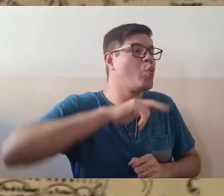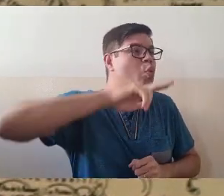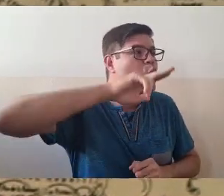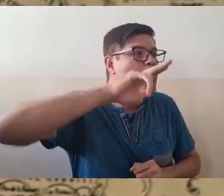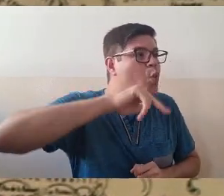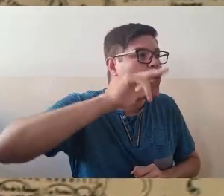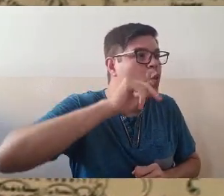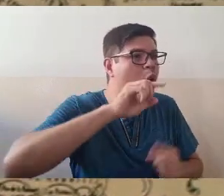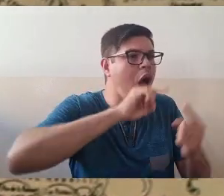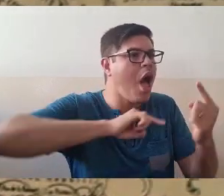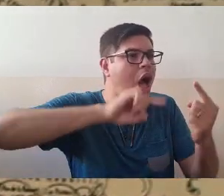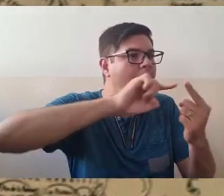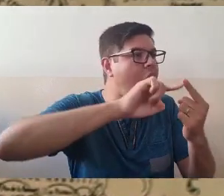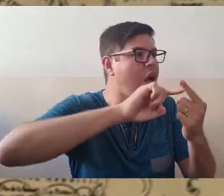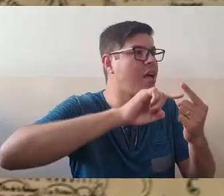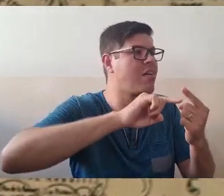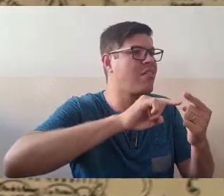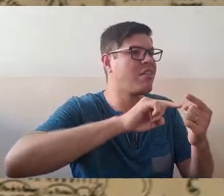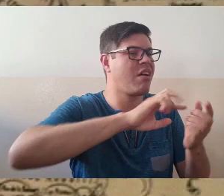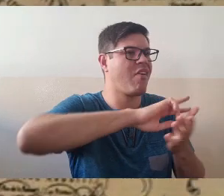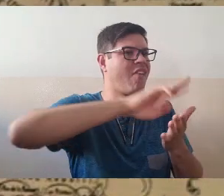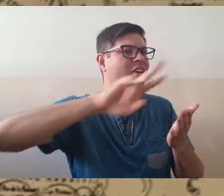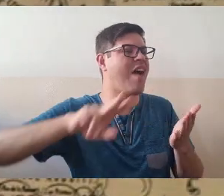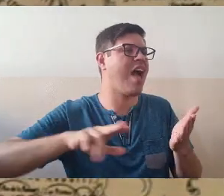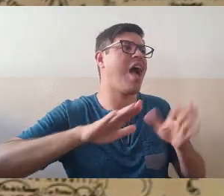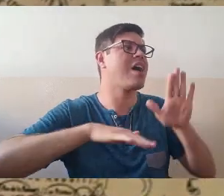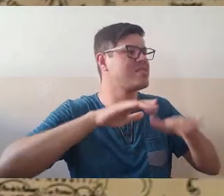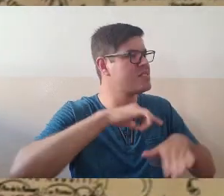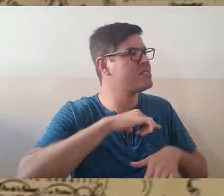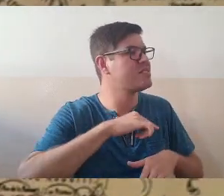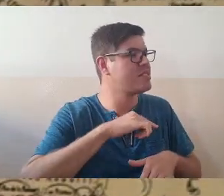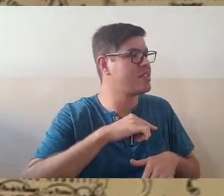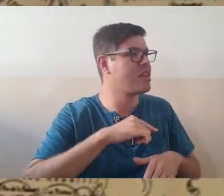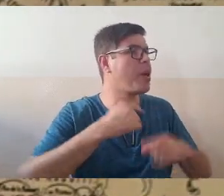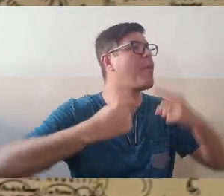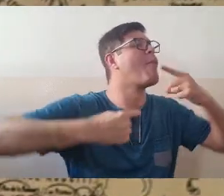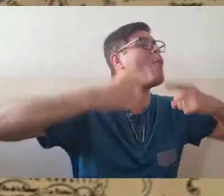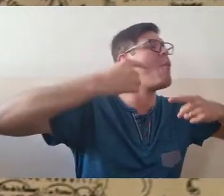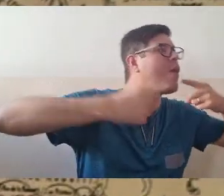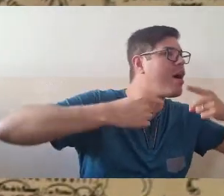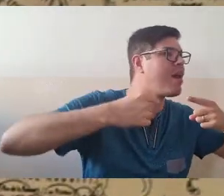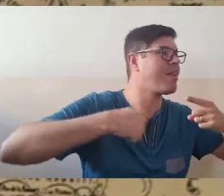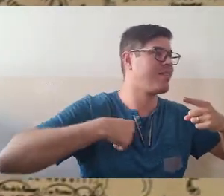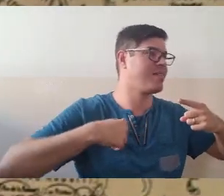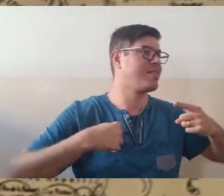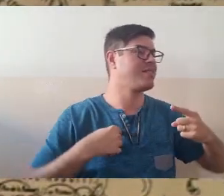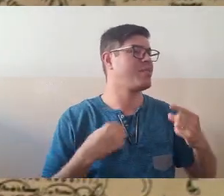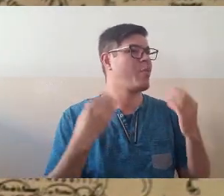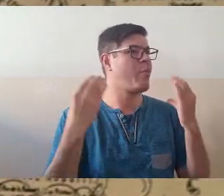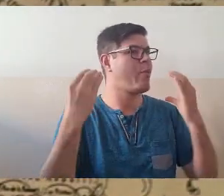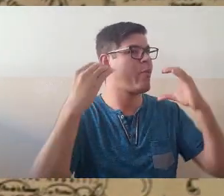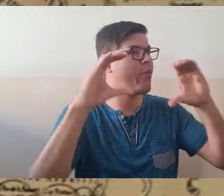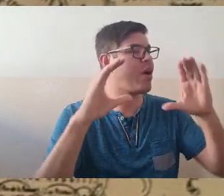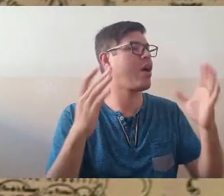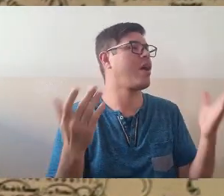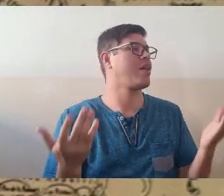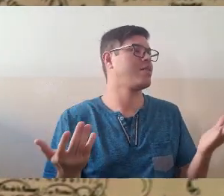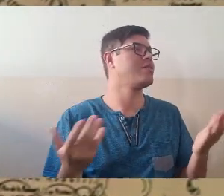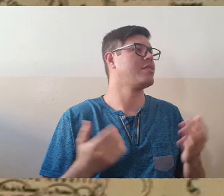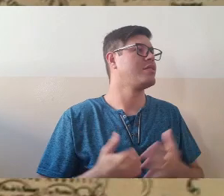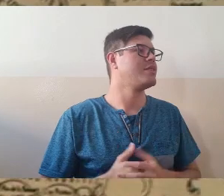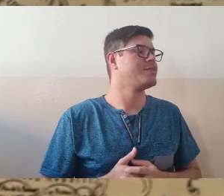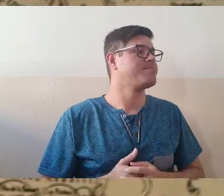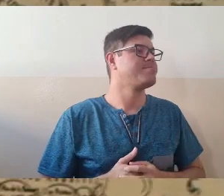isso. Aconteceu por uma circunstância Sim. de ordem política, tal, e o meu perfil tenha se encaixado naquilo que o prefeito Você é da